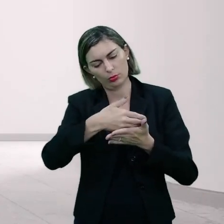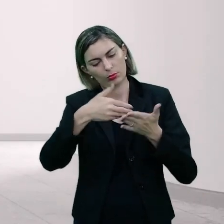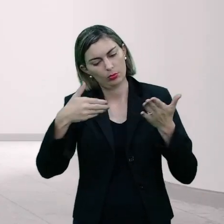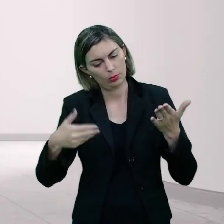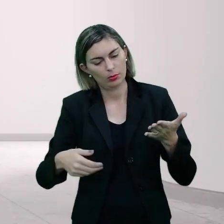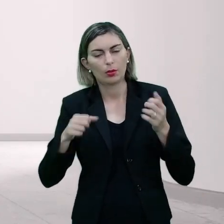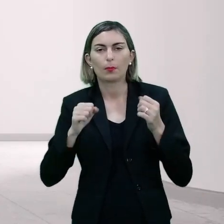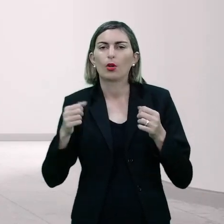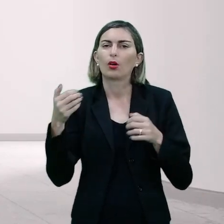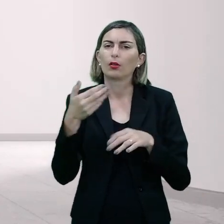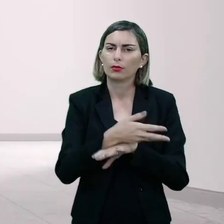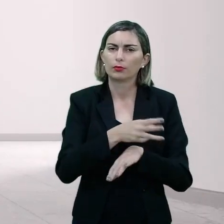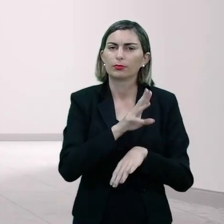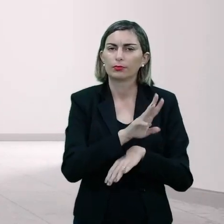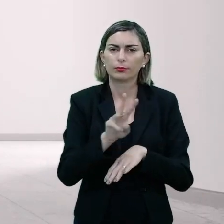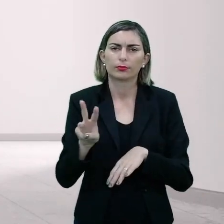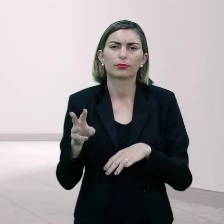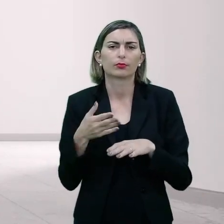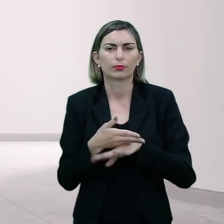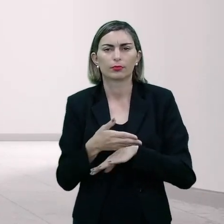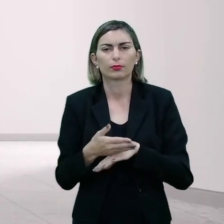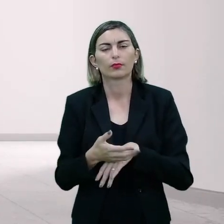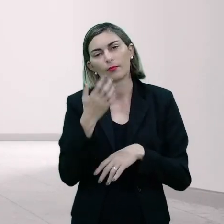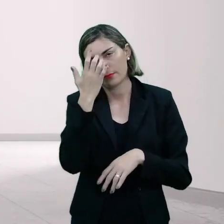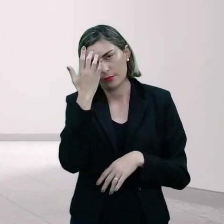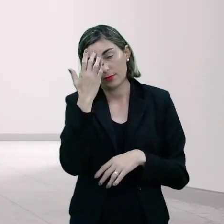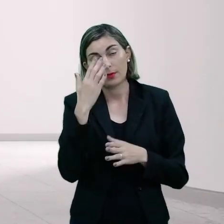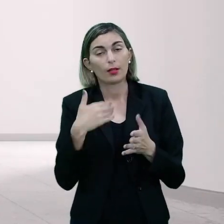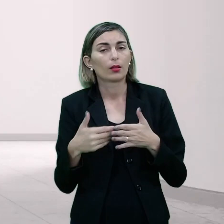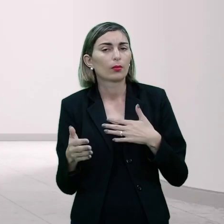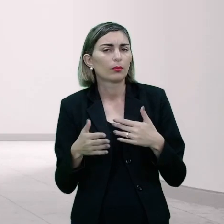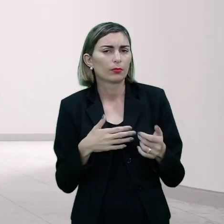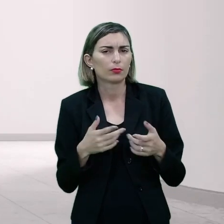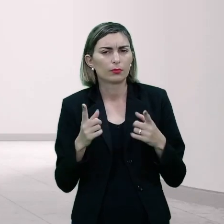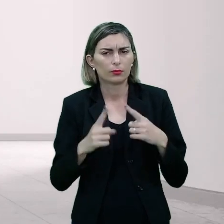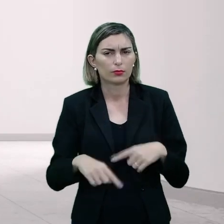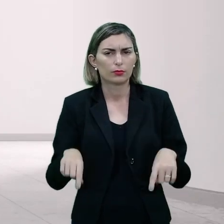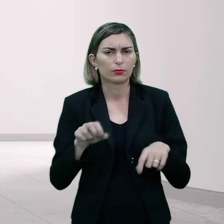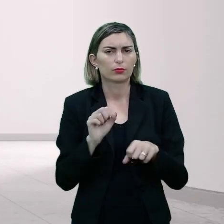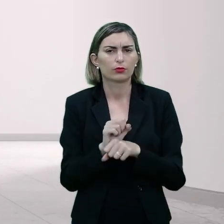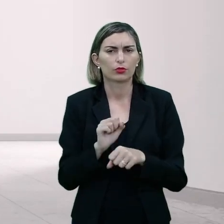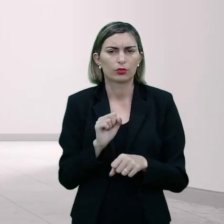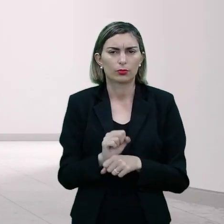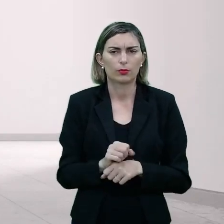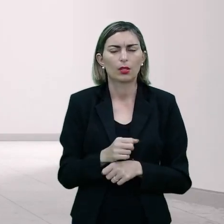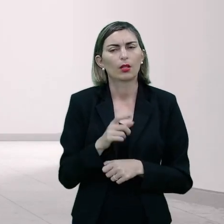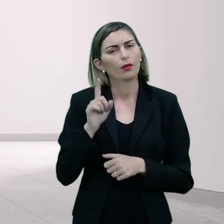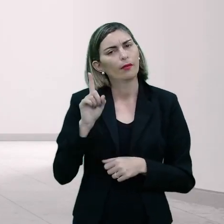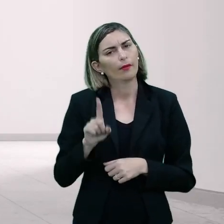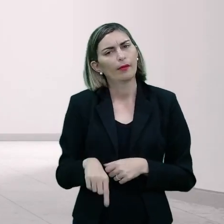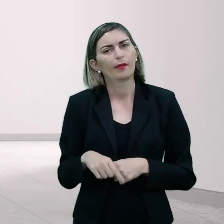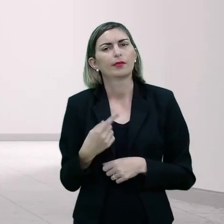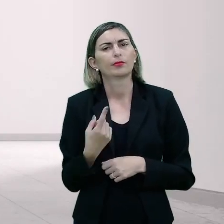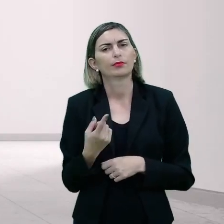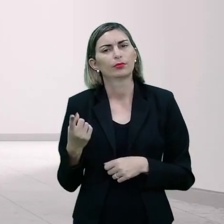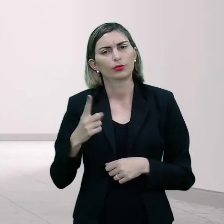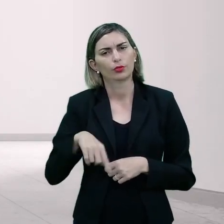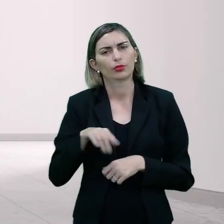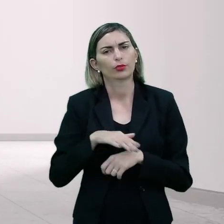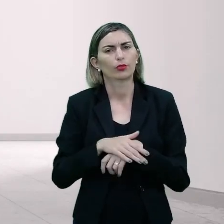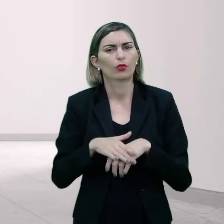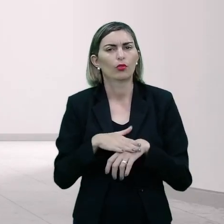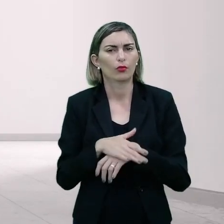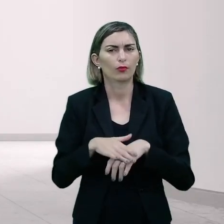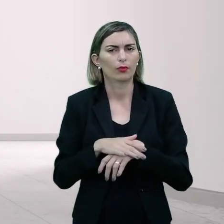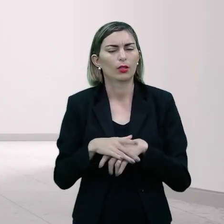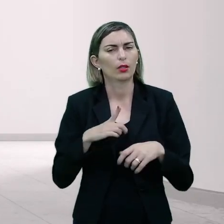gente pode acessar aí com certa facilidade. Né? De qualquer forma, o que a gente espera é que essa nossa conversa